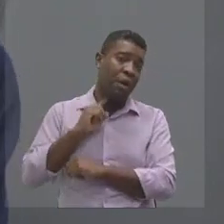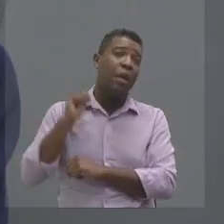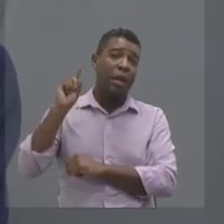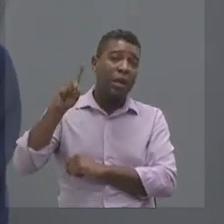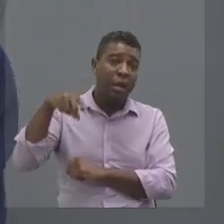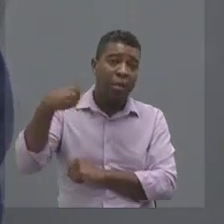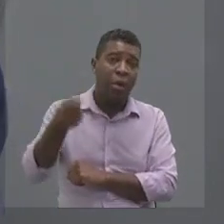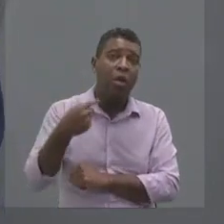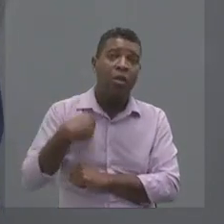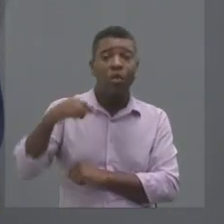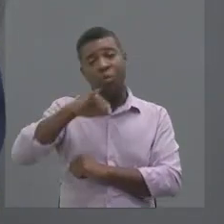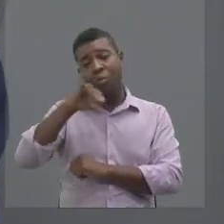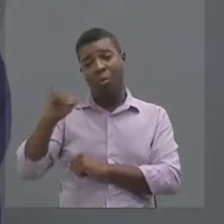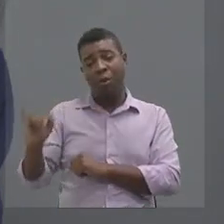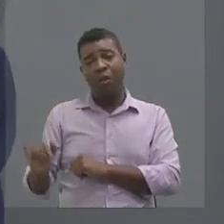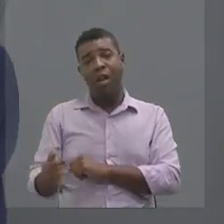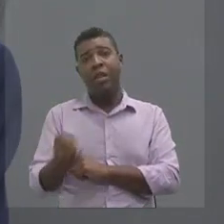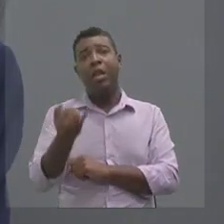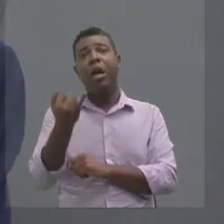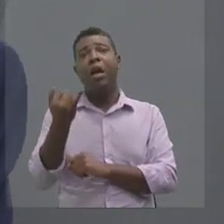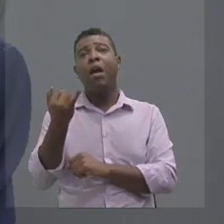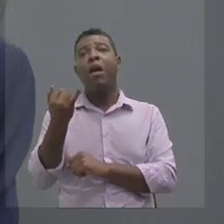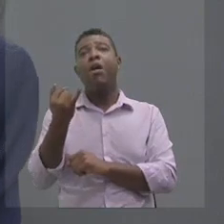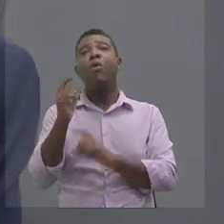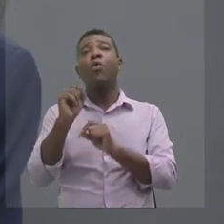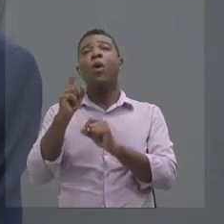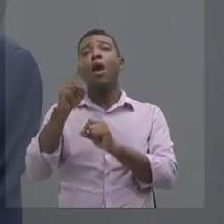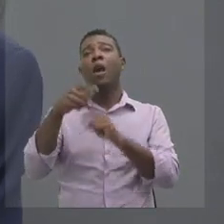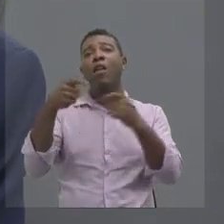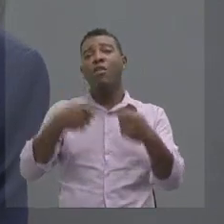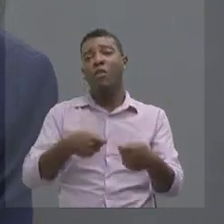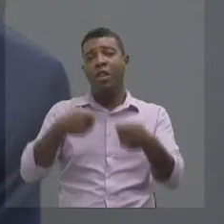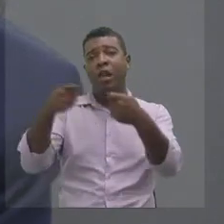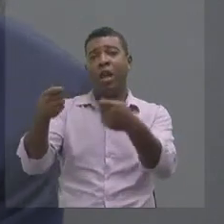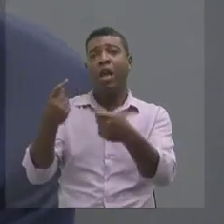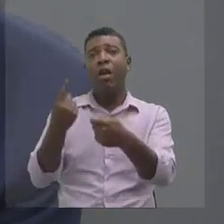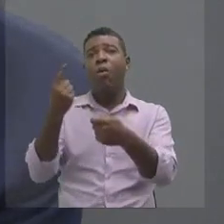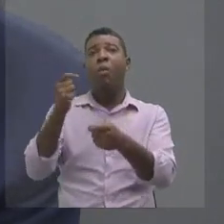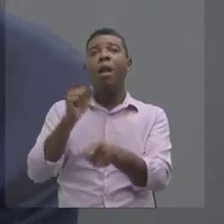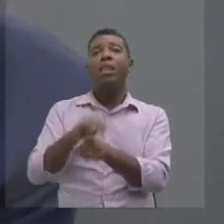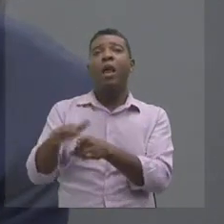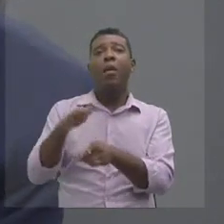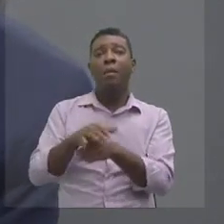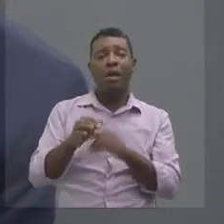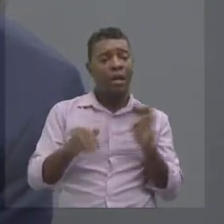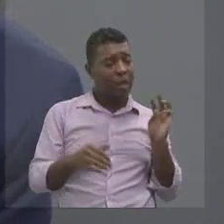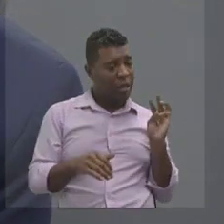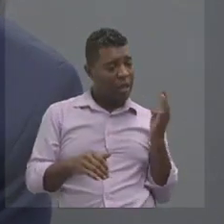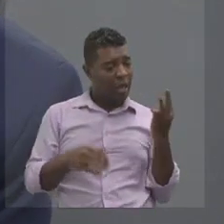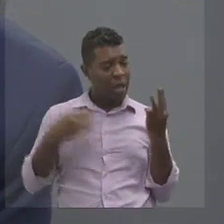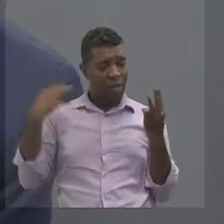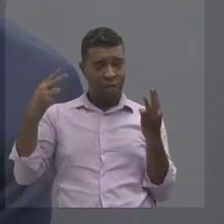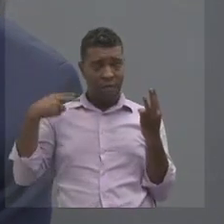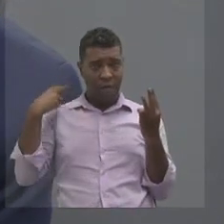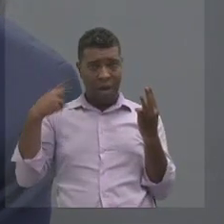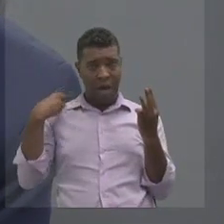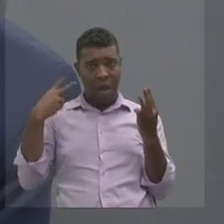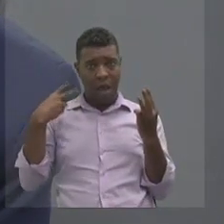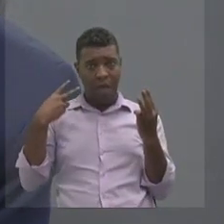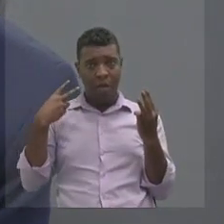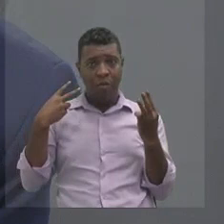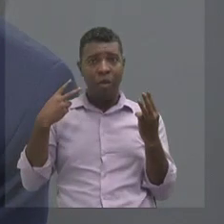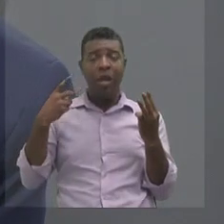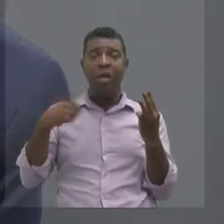Dr Rodrigo para entregar uma demanda que os três vereadores tiveram